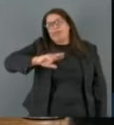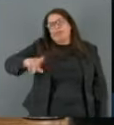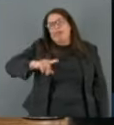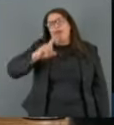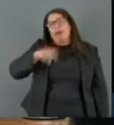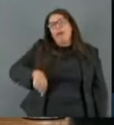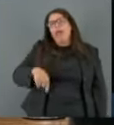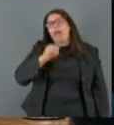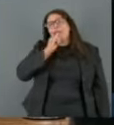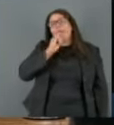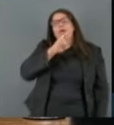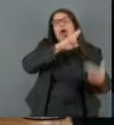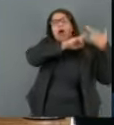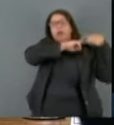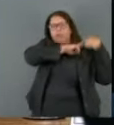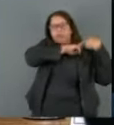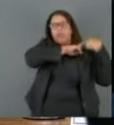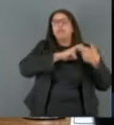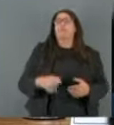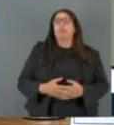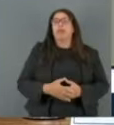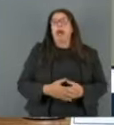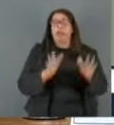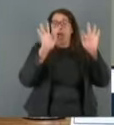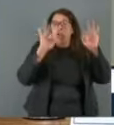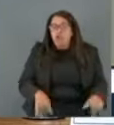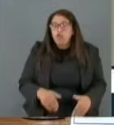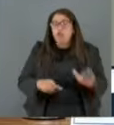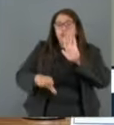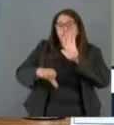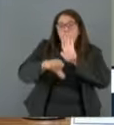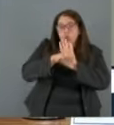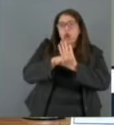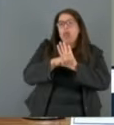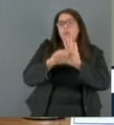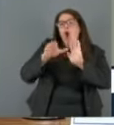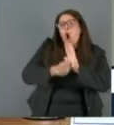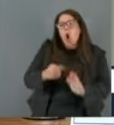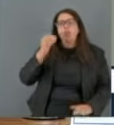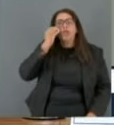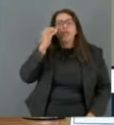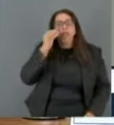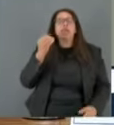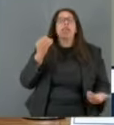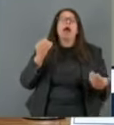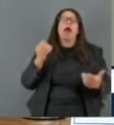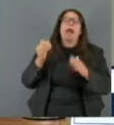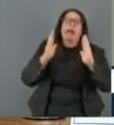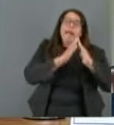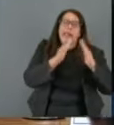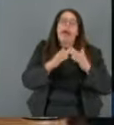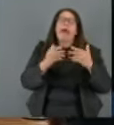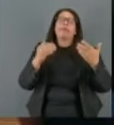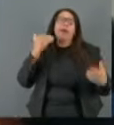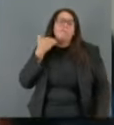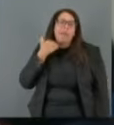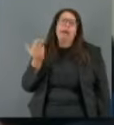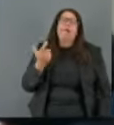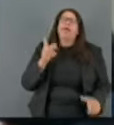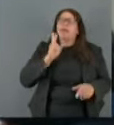Constitucionalmente falando, a responsabilidade de combate à criminalidade, ao roubo de celulares, furtos, assaltos à residência, a bancos, sempre